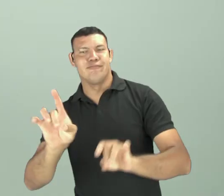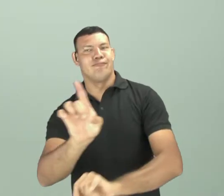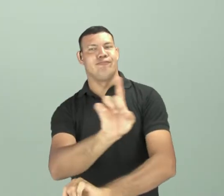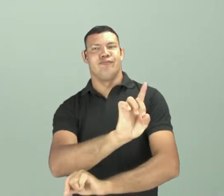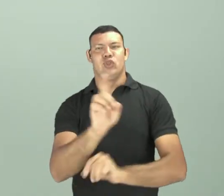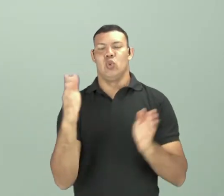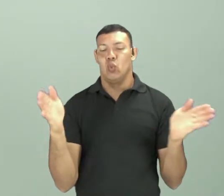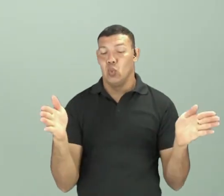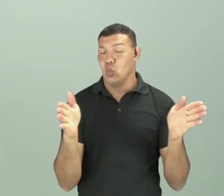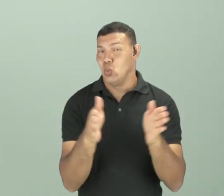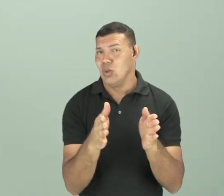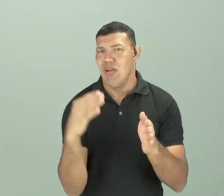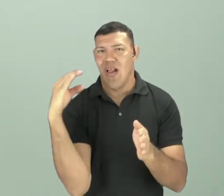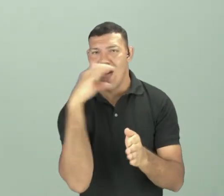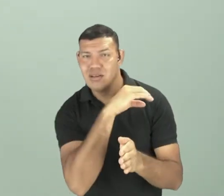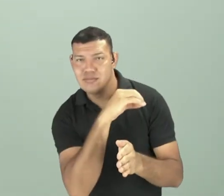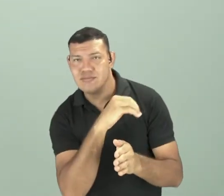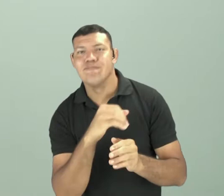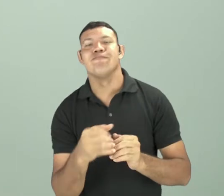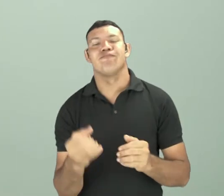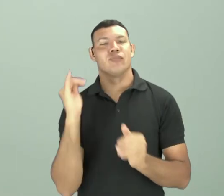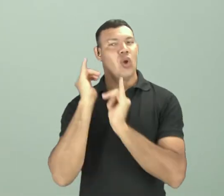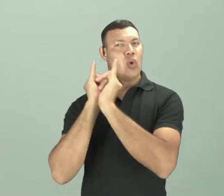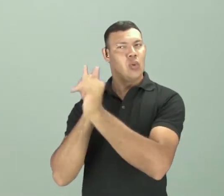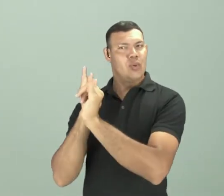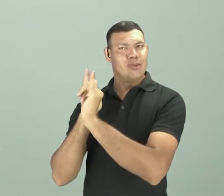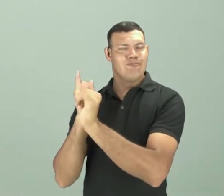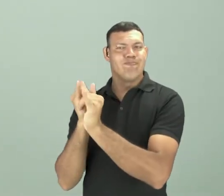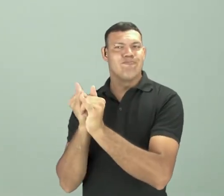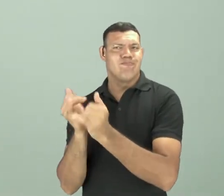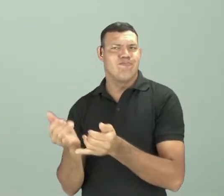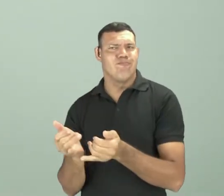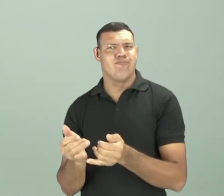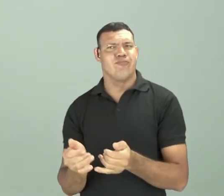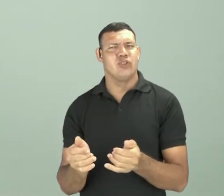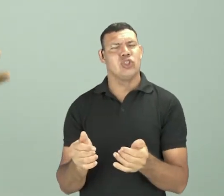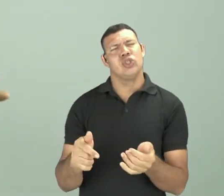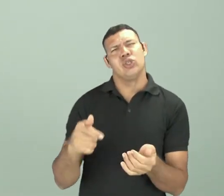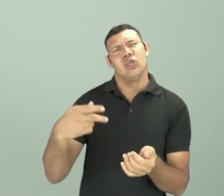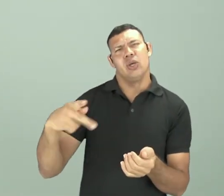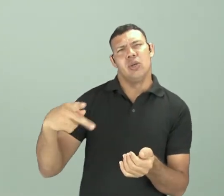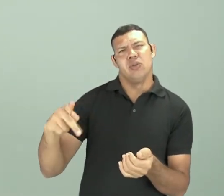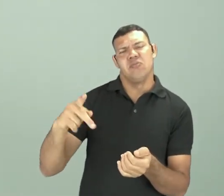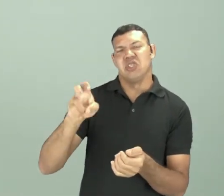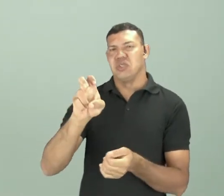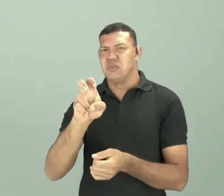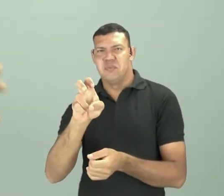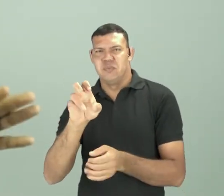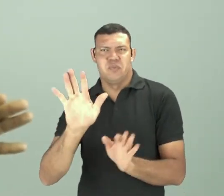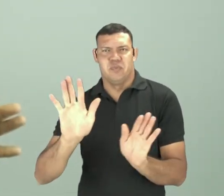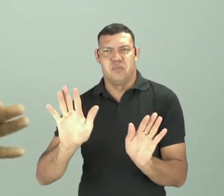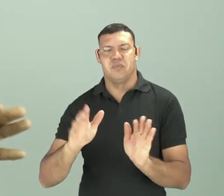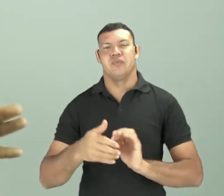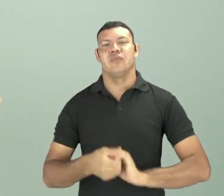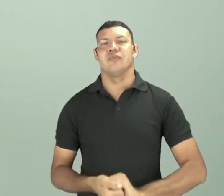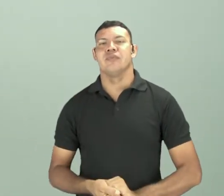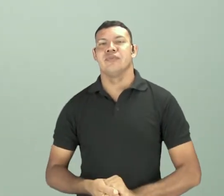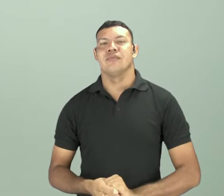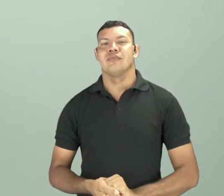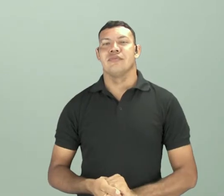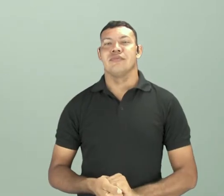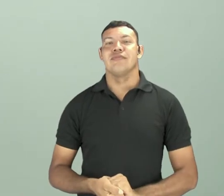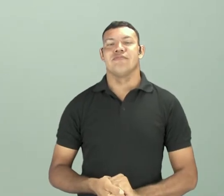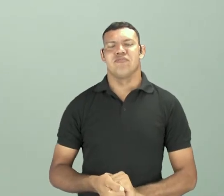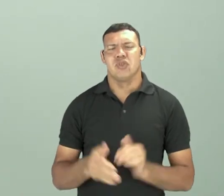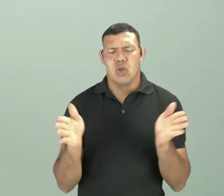É curto. É curto. Então, o conto ele vai ter, no máximo, 5 folhas. Os maiores, vamos colocar assim umas 5 folhas. Mas